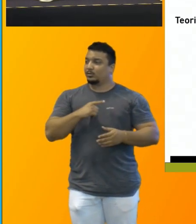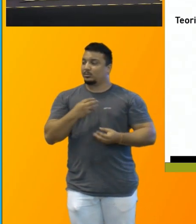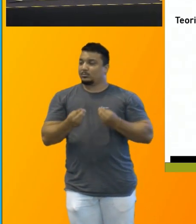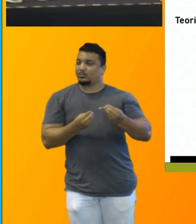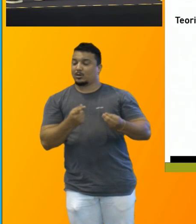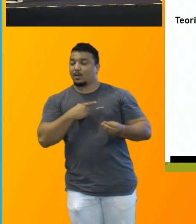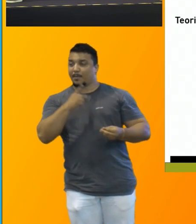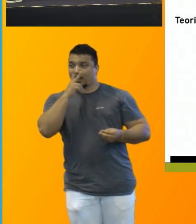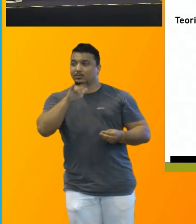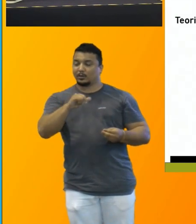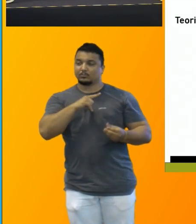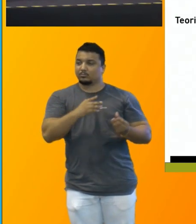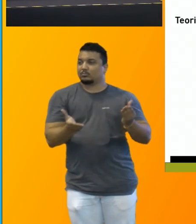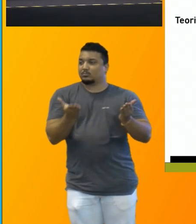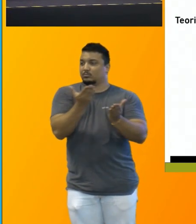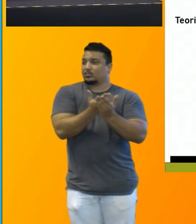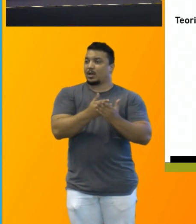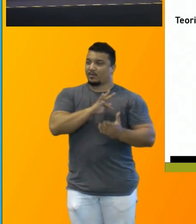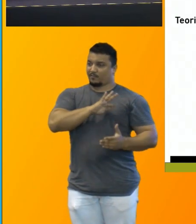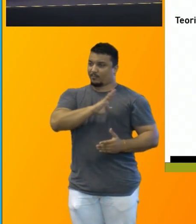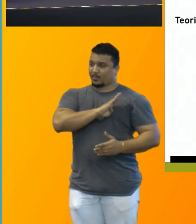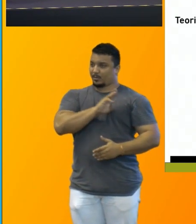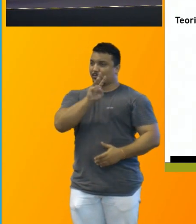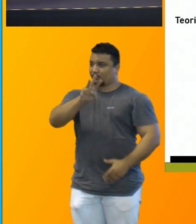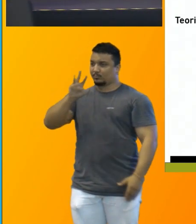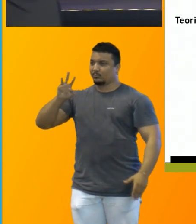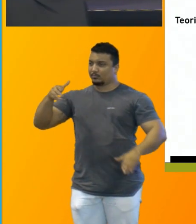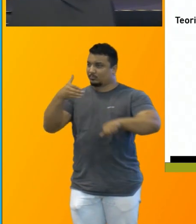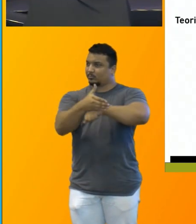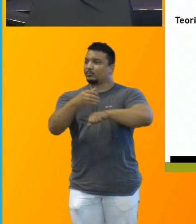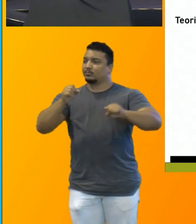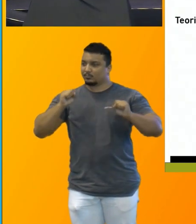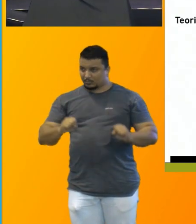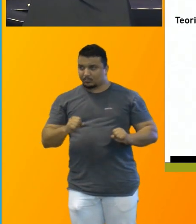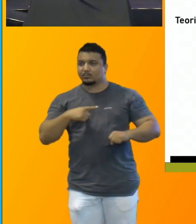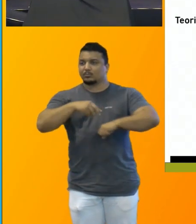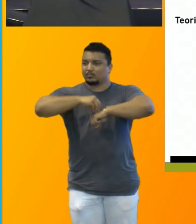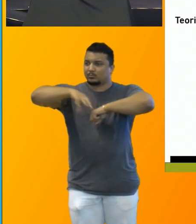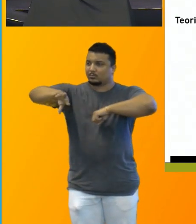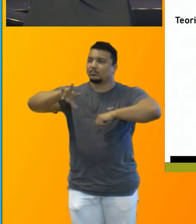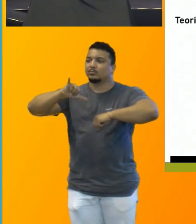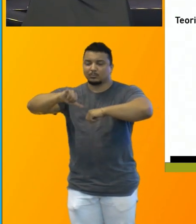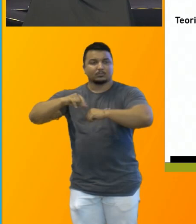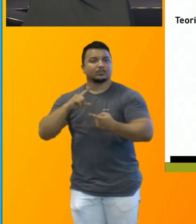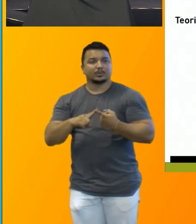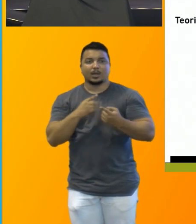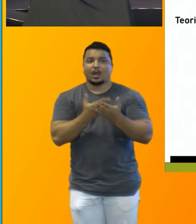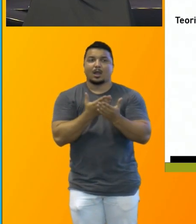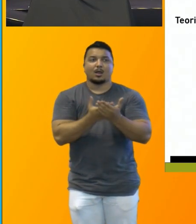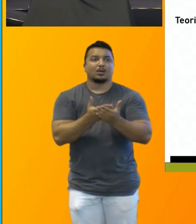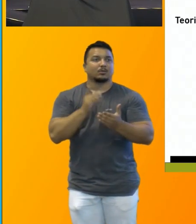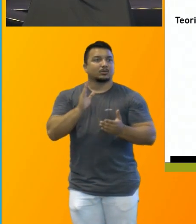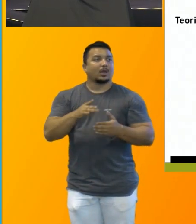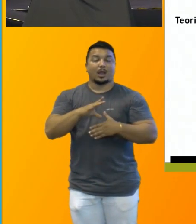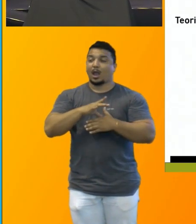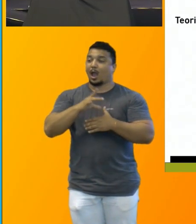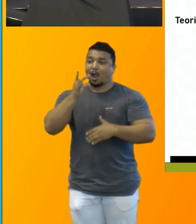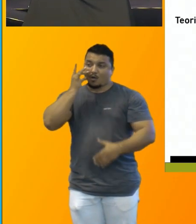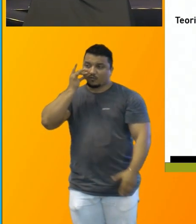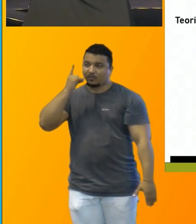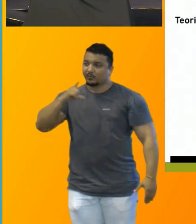de e-book. E se você ainda não está assistindo às aulas que estão acontecendo ao